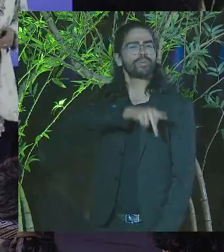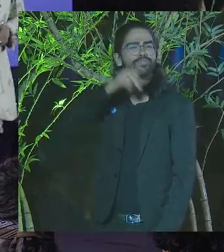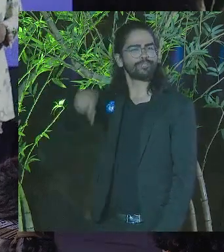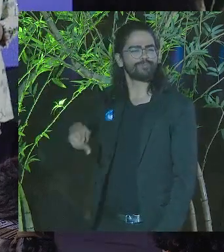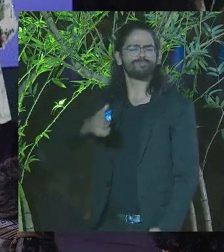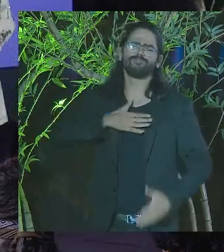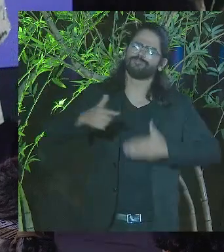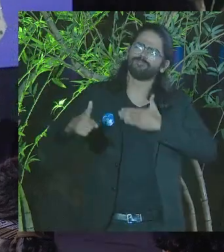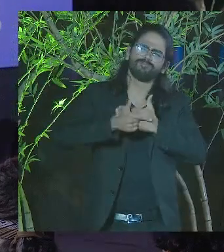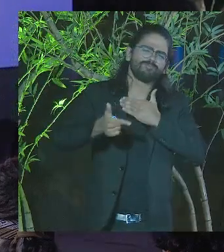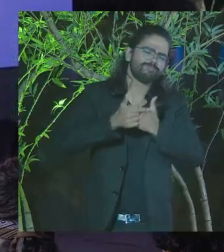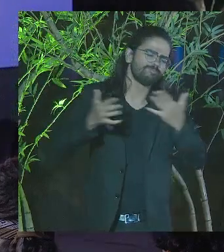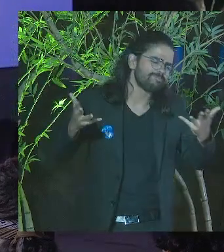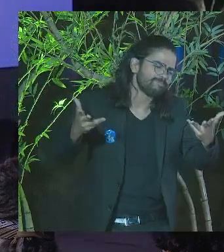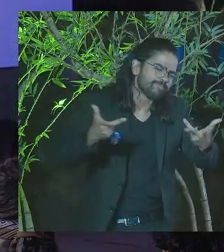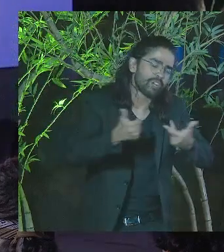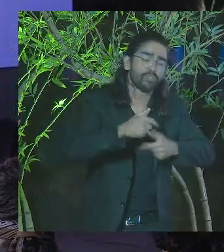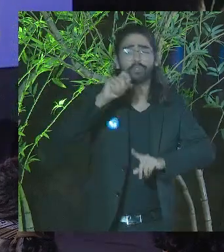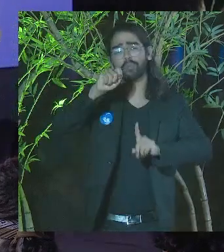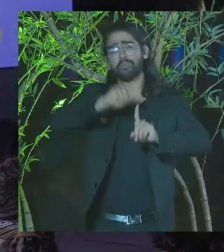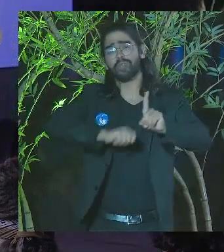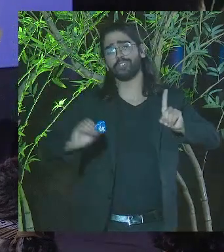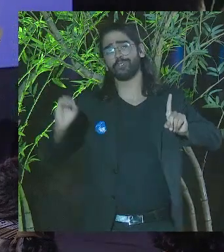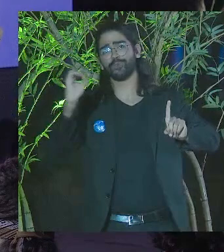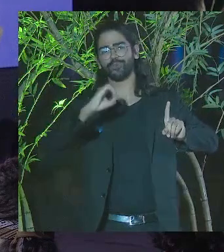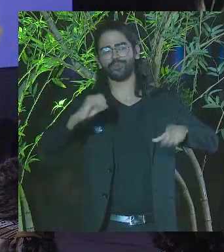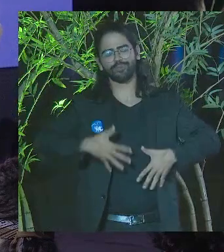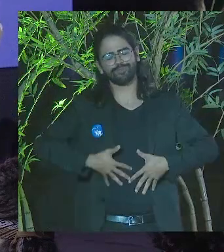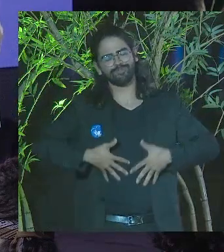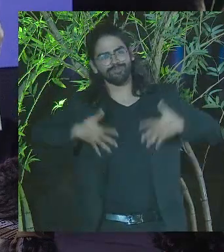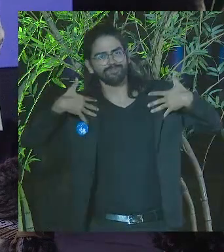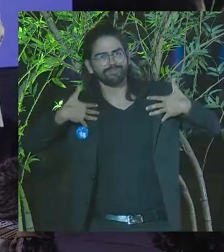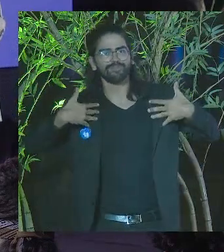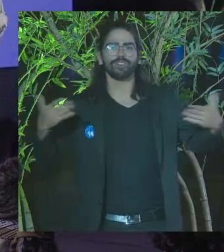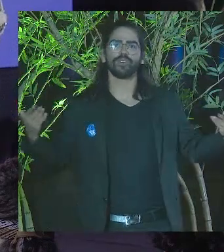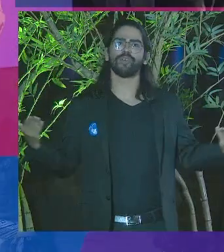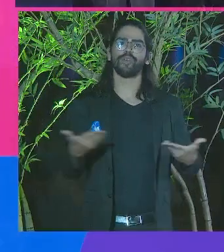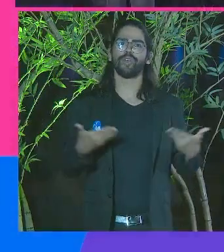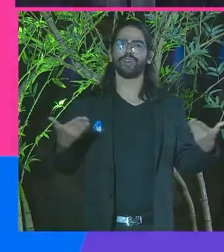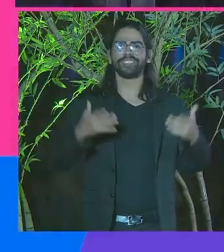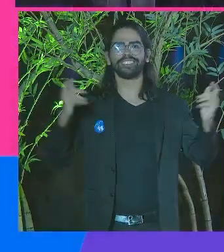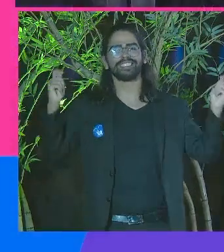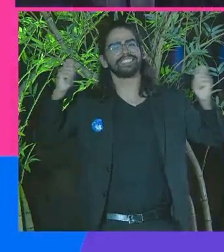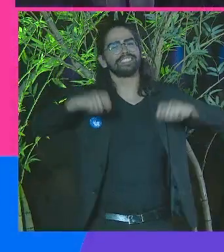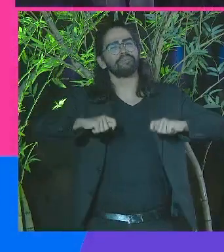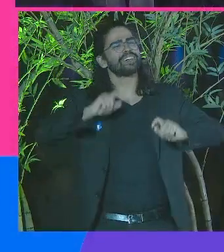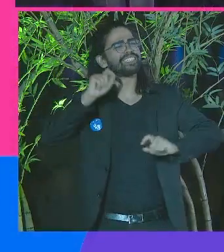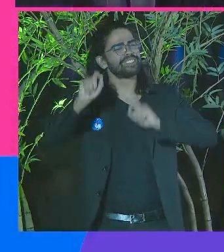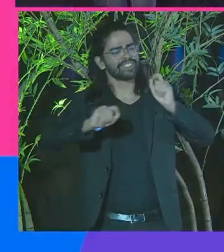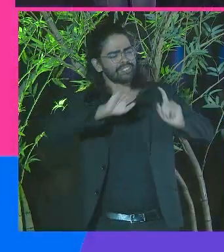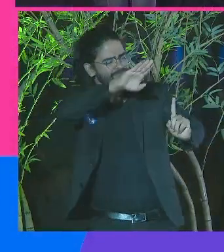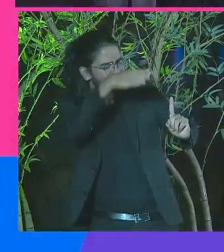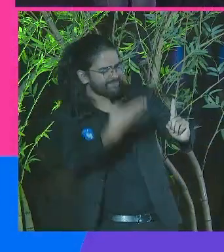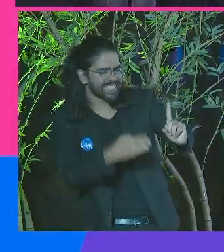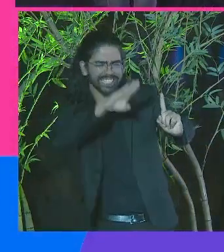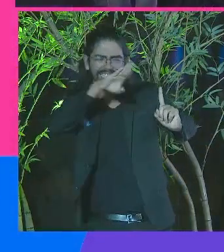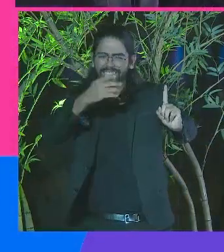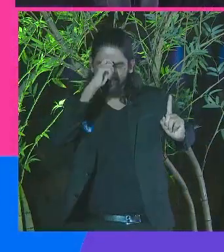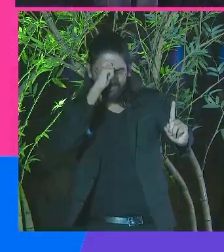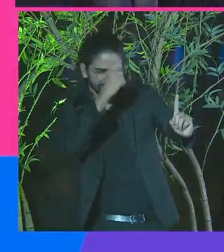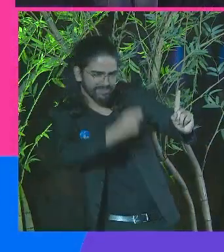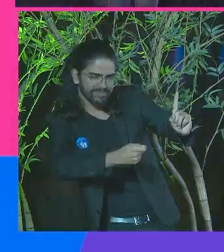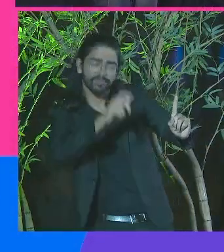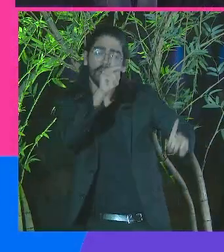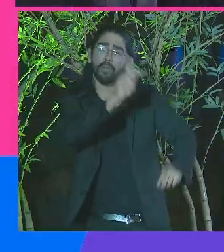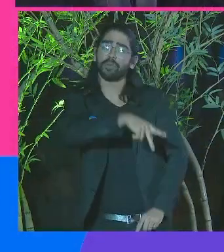bonito que eu tenho nesse mês de outubro. Fico muito feliz da gente poder celebrar a vivência, a relevância de professores na